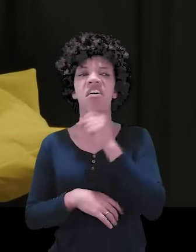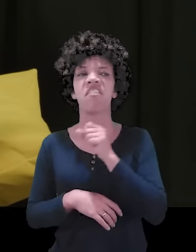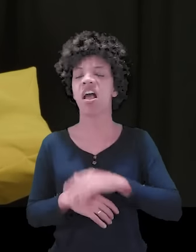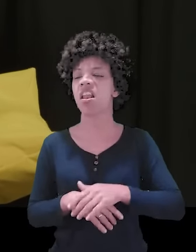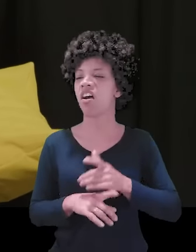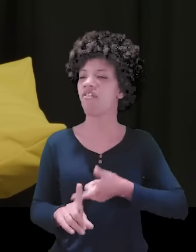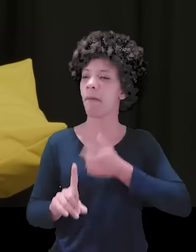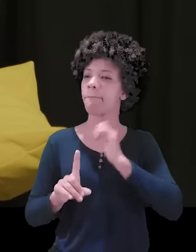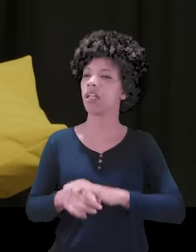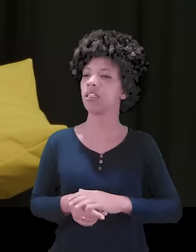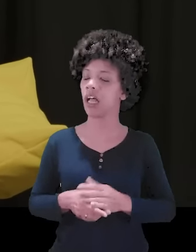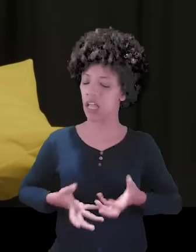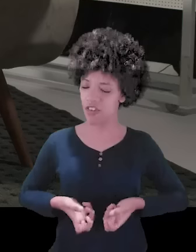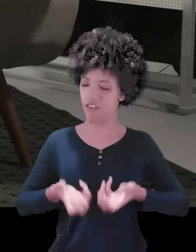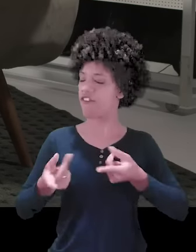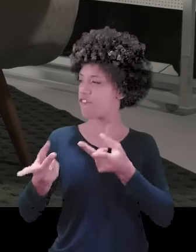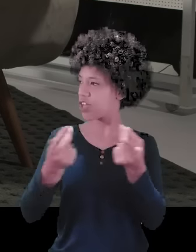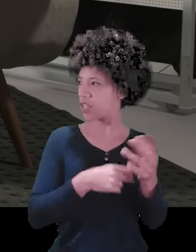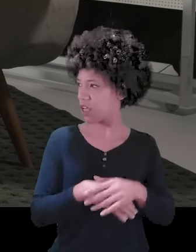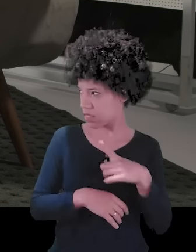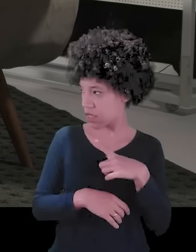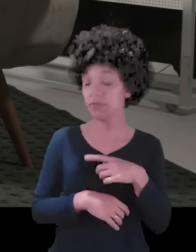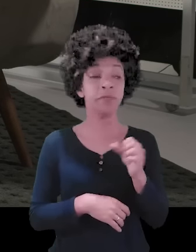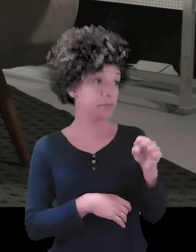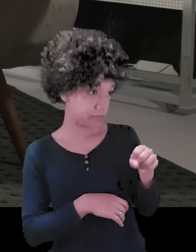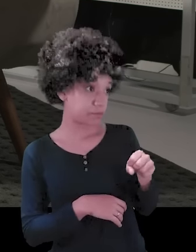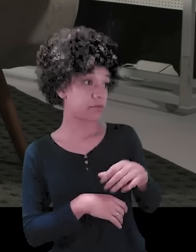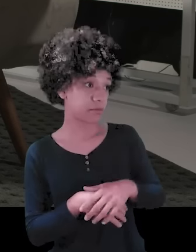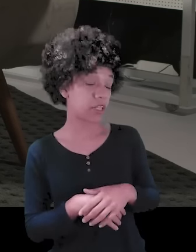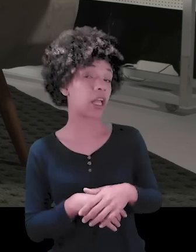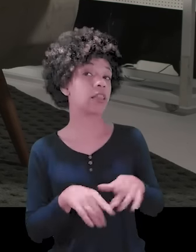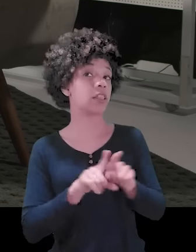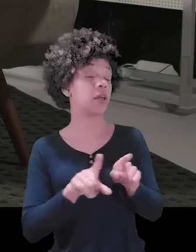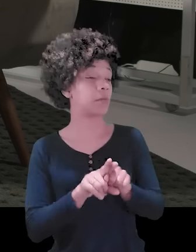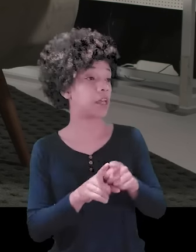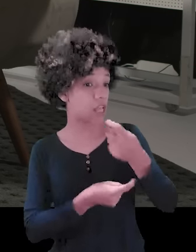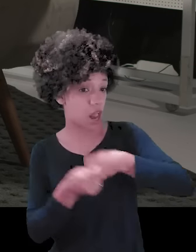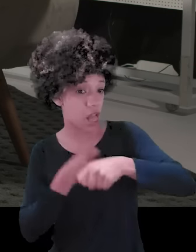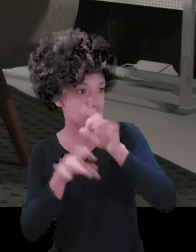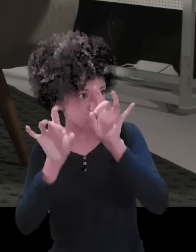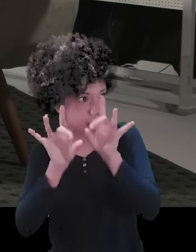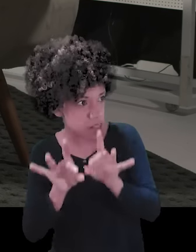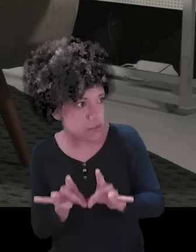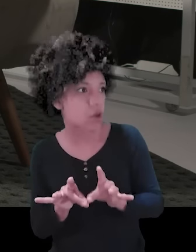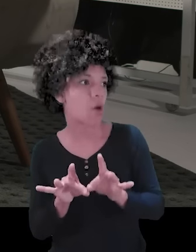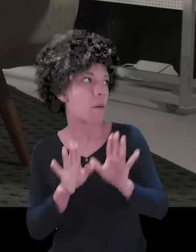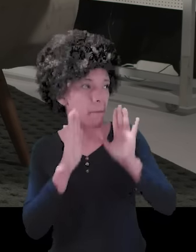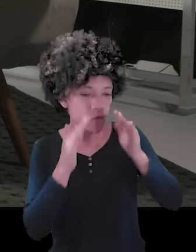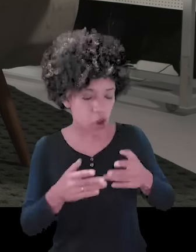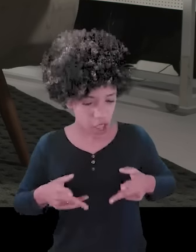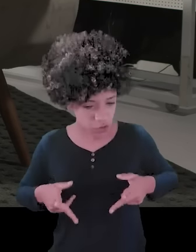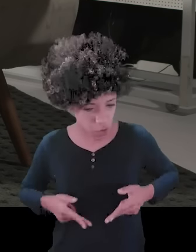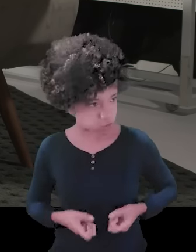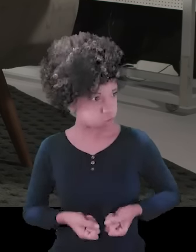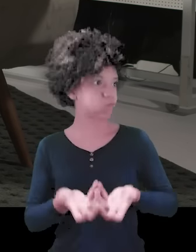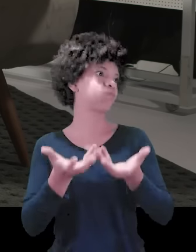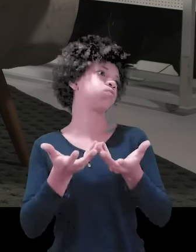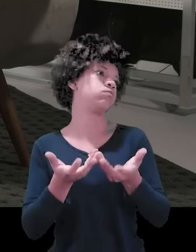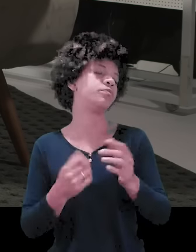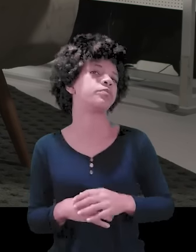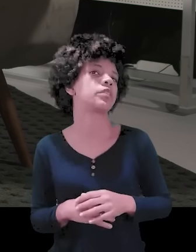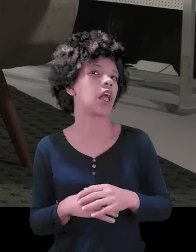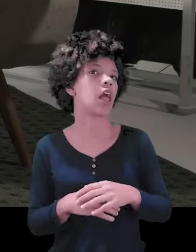vou matá-la e vou vender óculos existe isso disse existe o tráfico inclusive feita especificamente para órgãos em